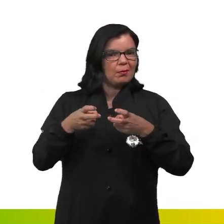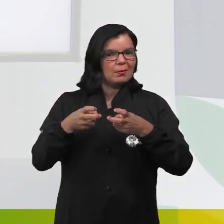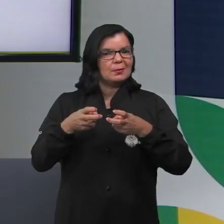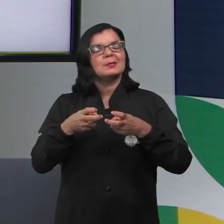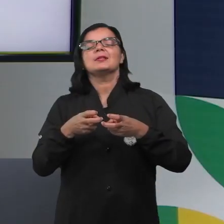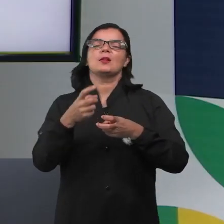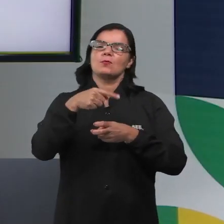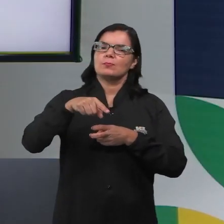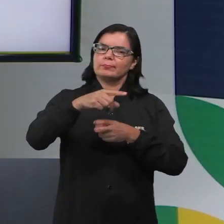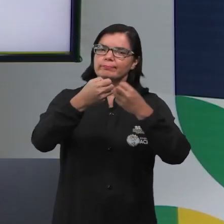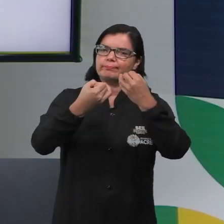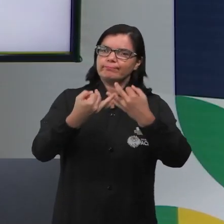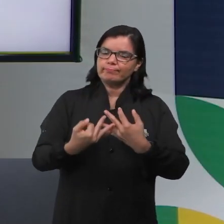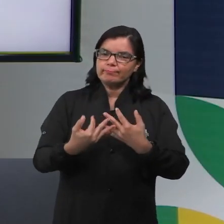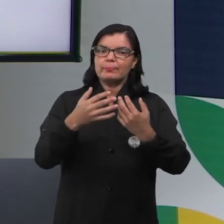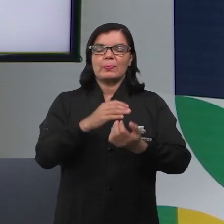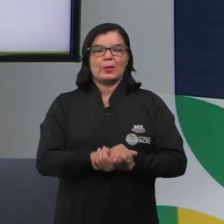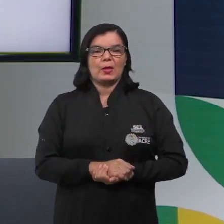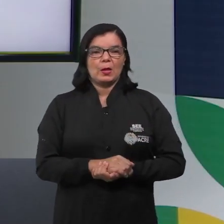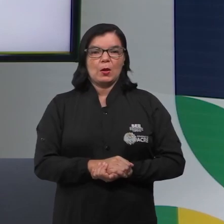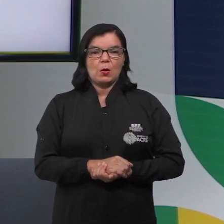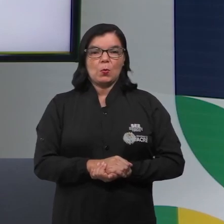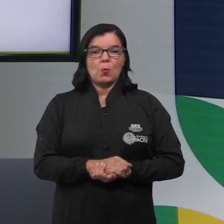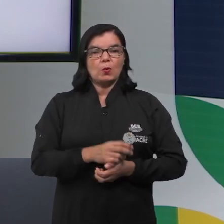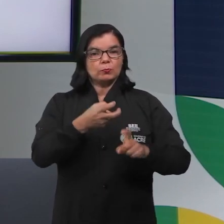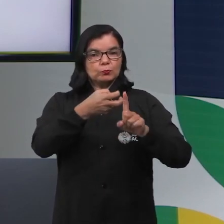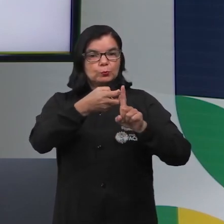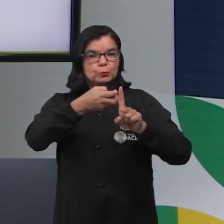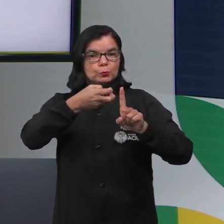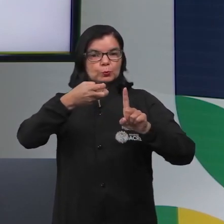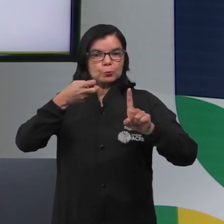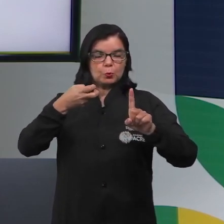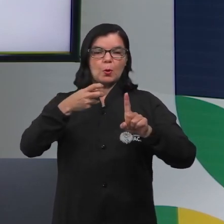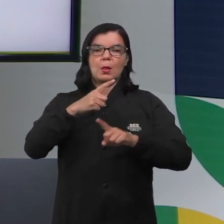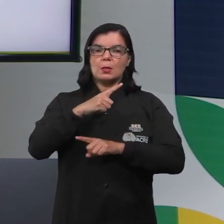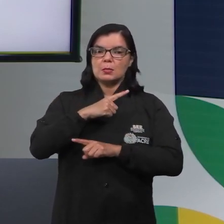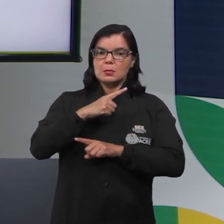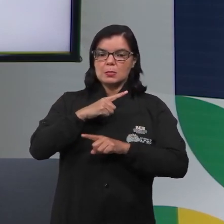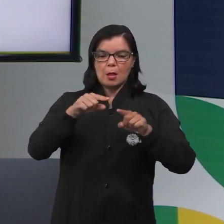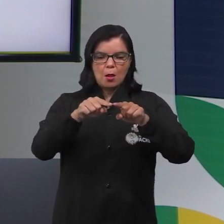para vocês. Quando os nativos, os indígenas, eles têm a